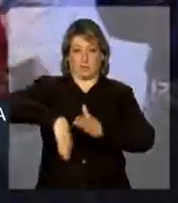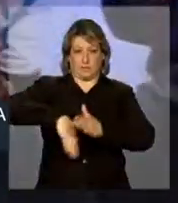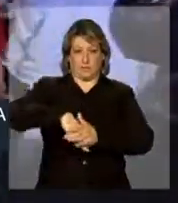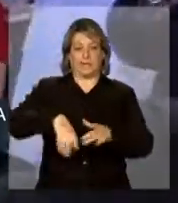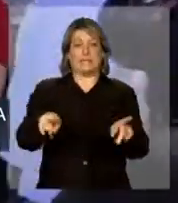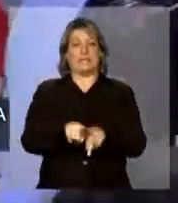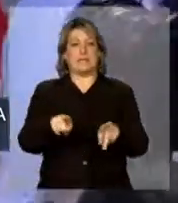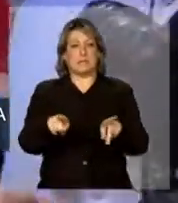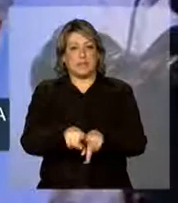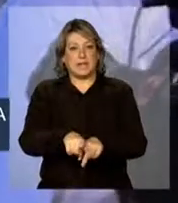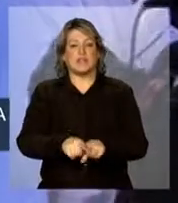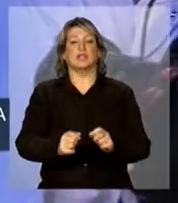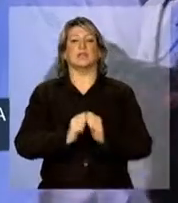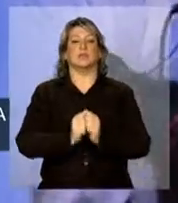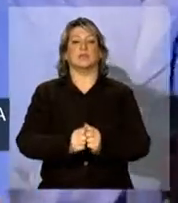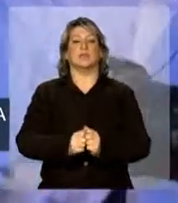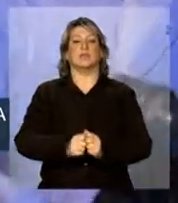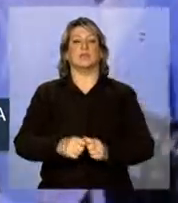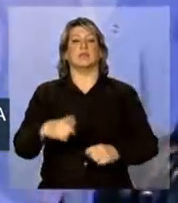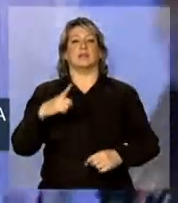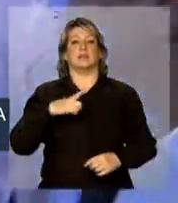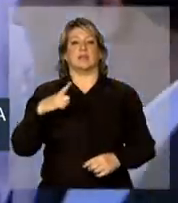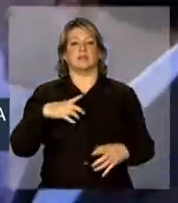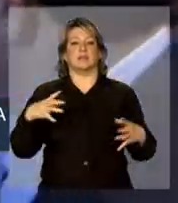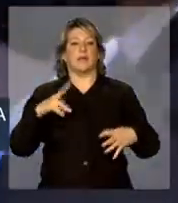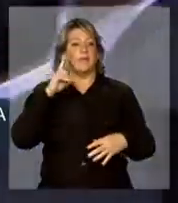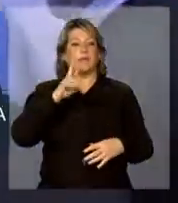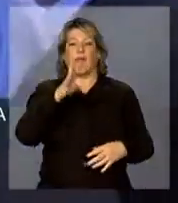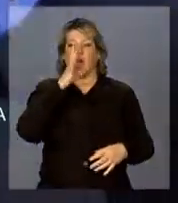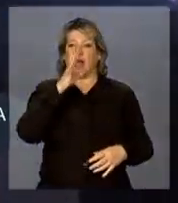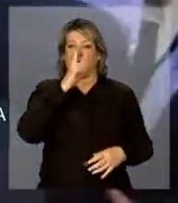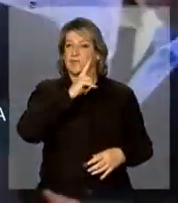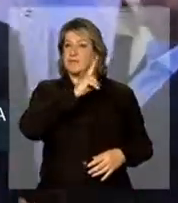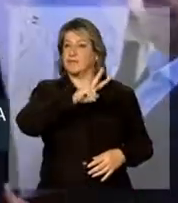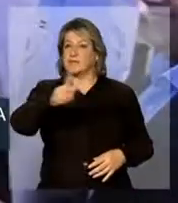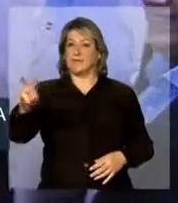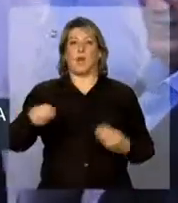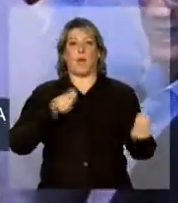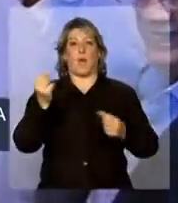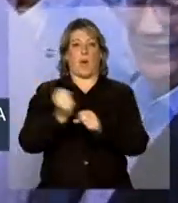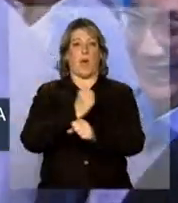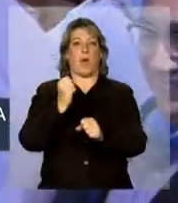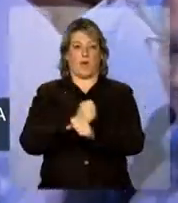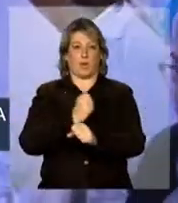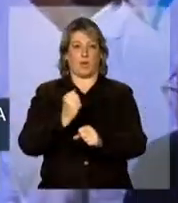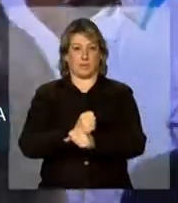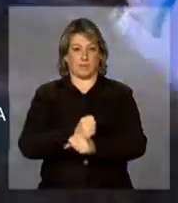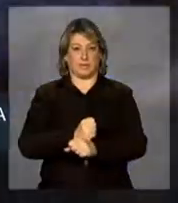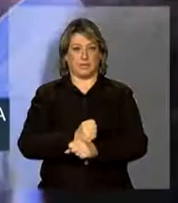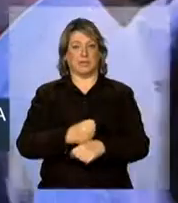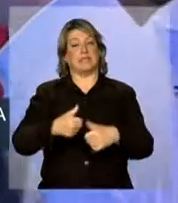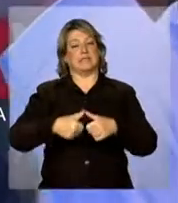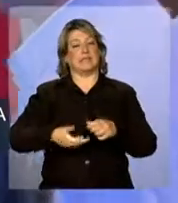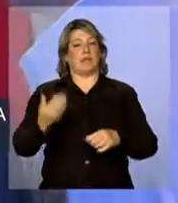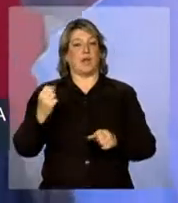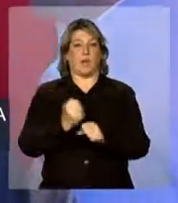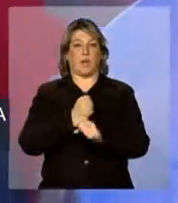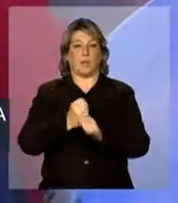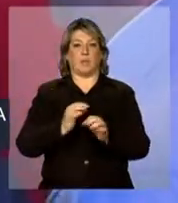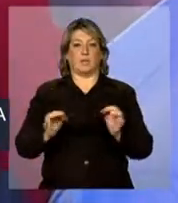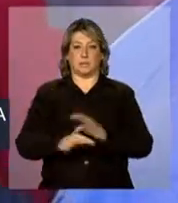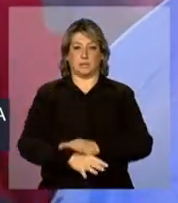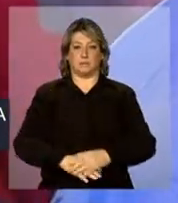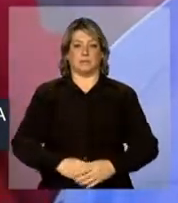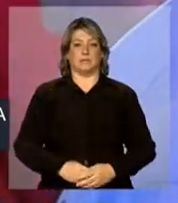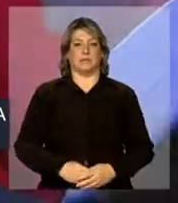mesmo tempo também acompanham o andamento das obras acompanhavam né o andamento das